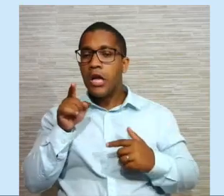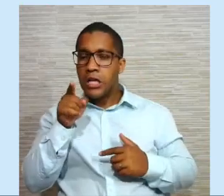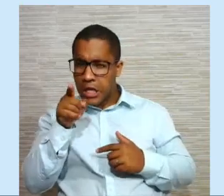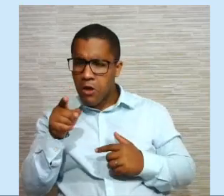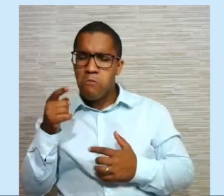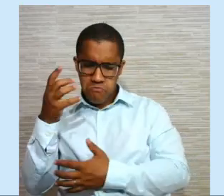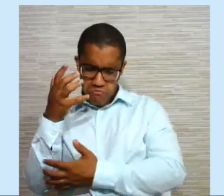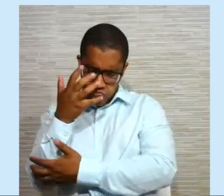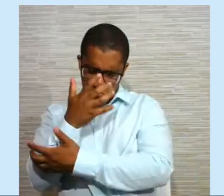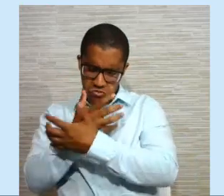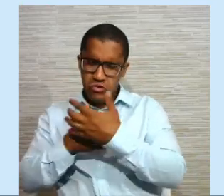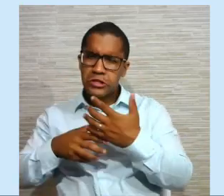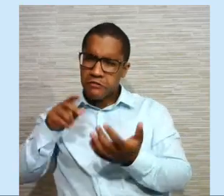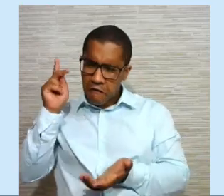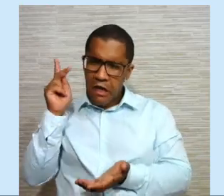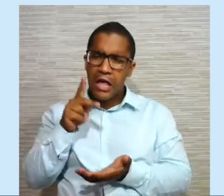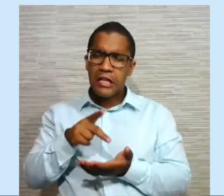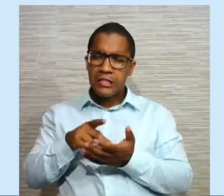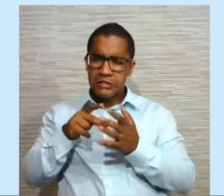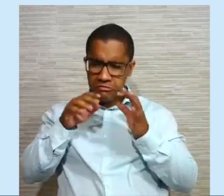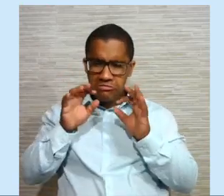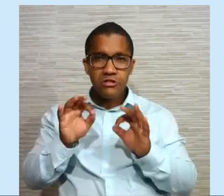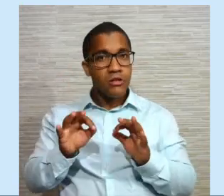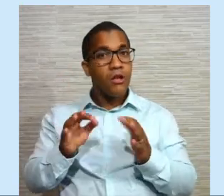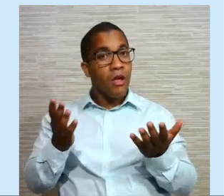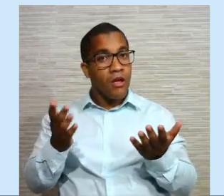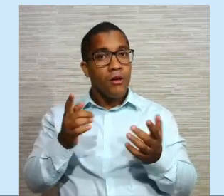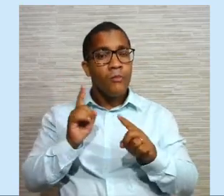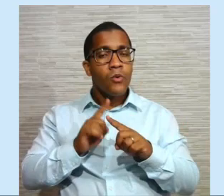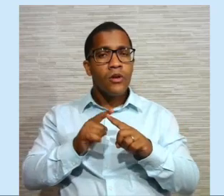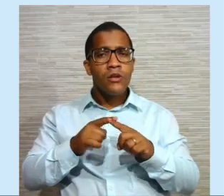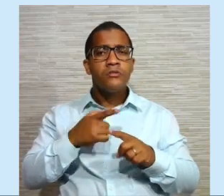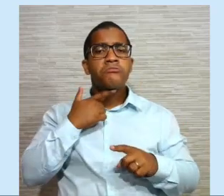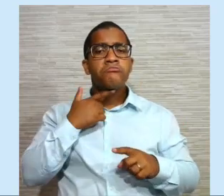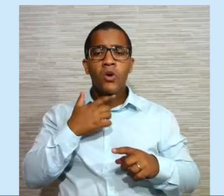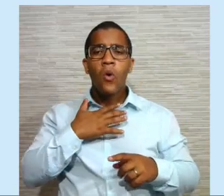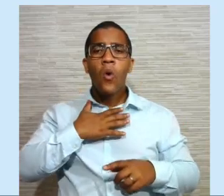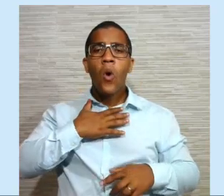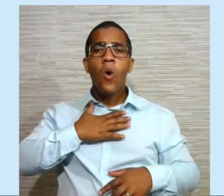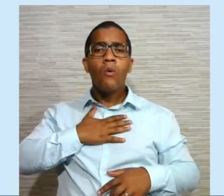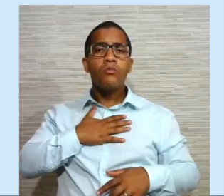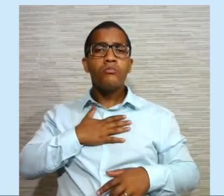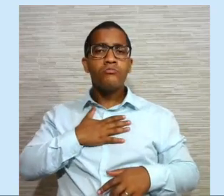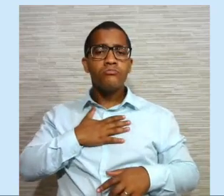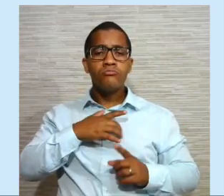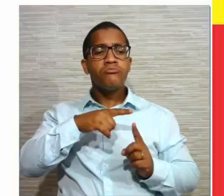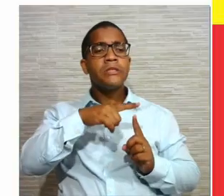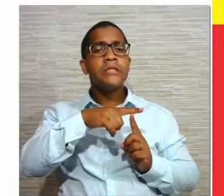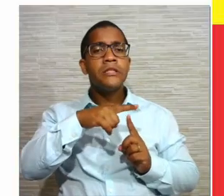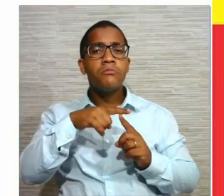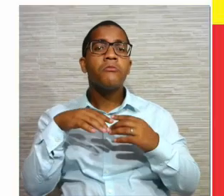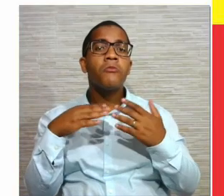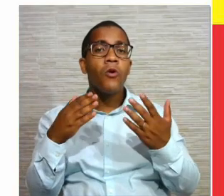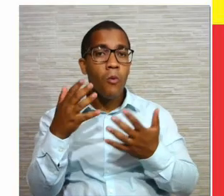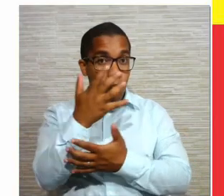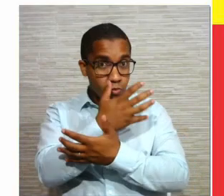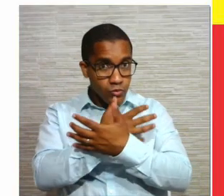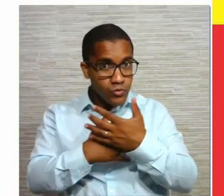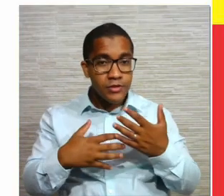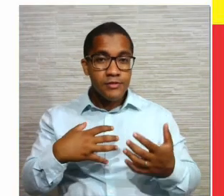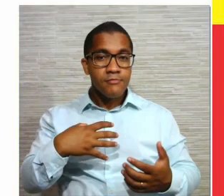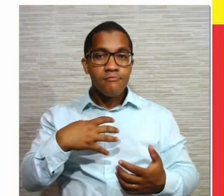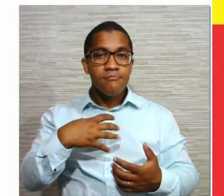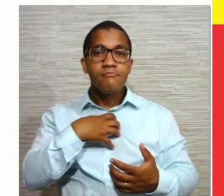acabam incluindo o seu gosto pessoal, nas definições para a música. E